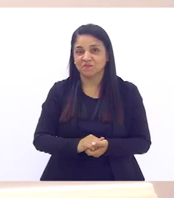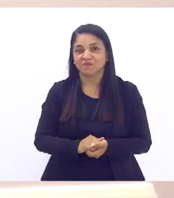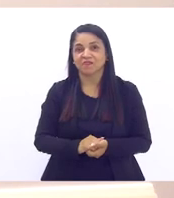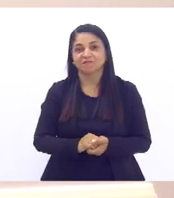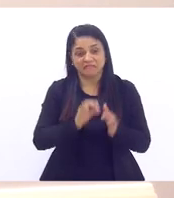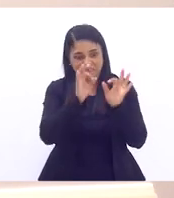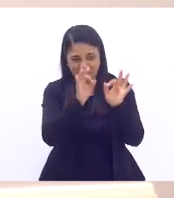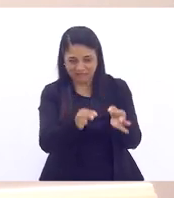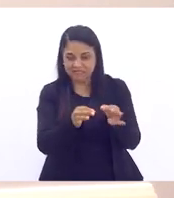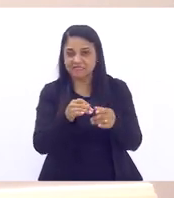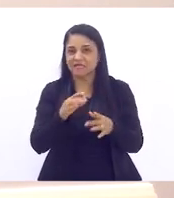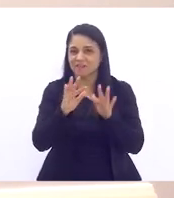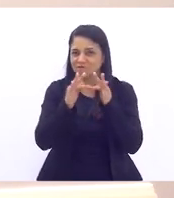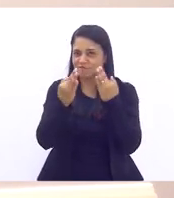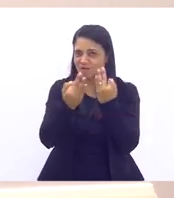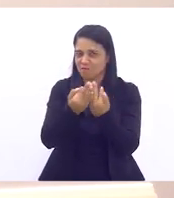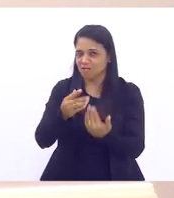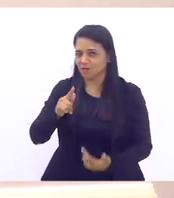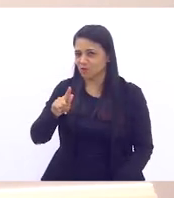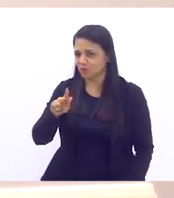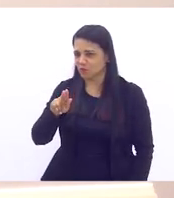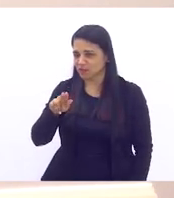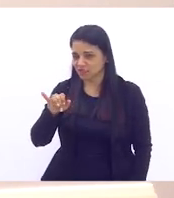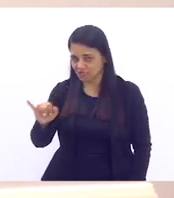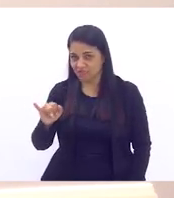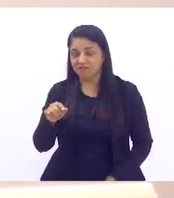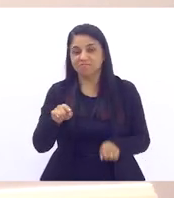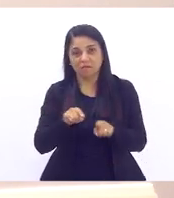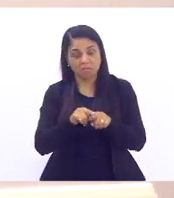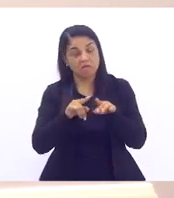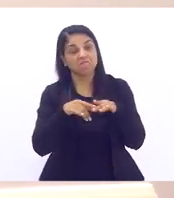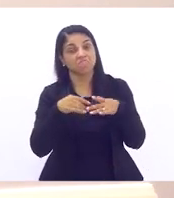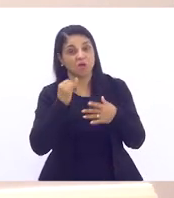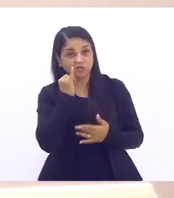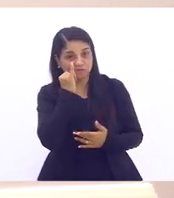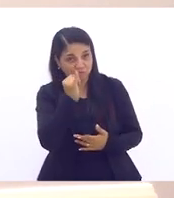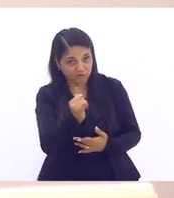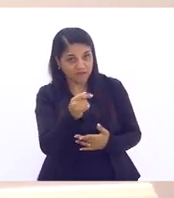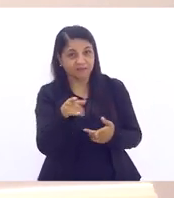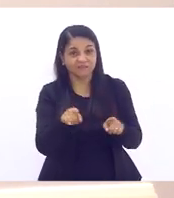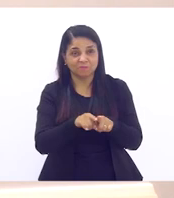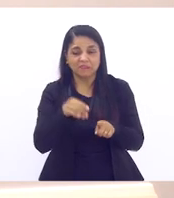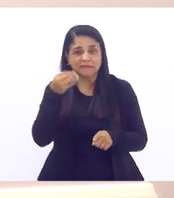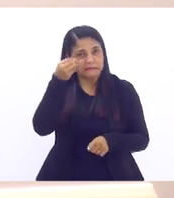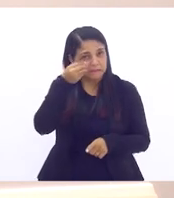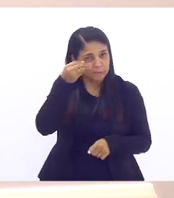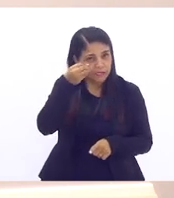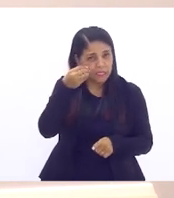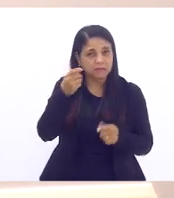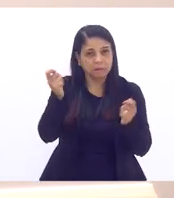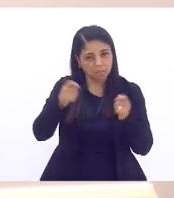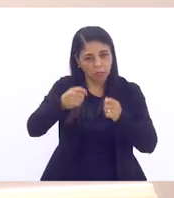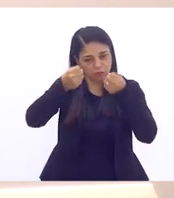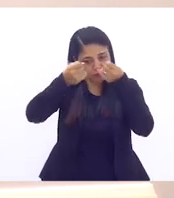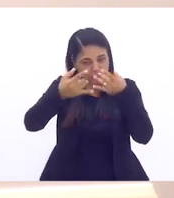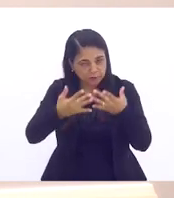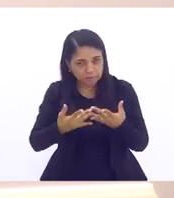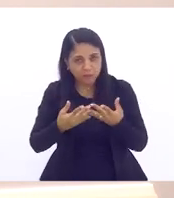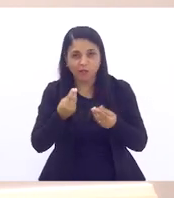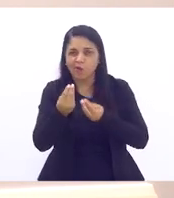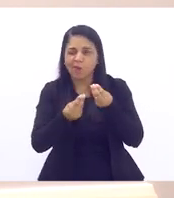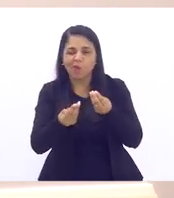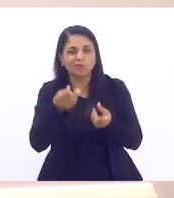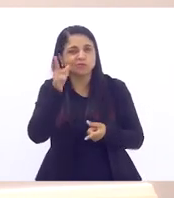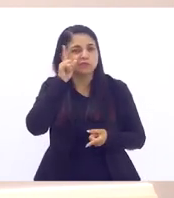Taiane a família do que poderão também falar muito sobre isso todos aqueles né que passam por essa experiência vão poder falar também sobre o